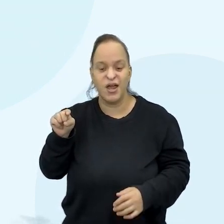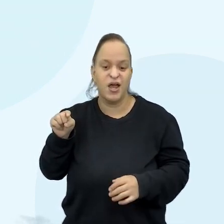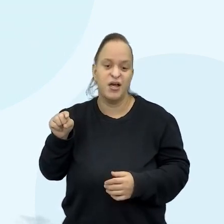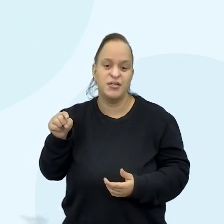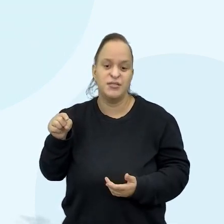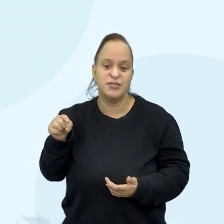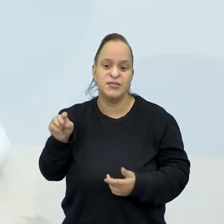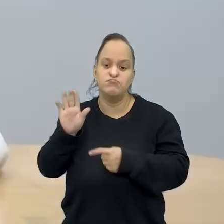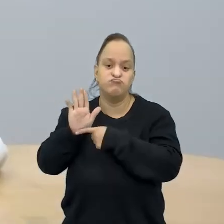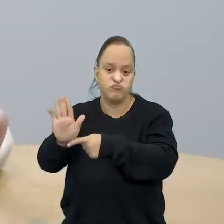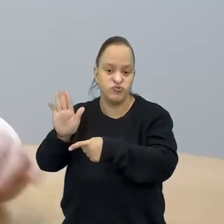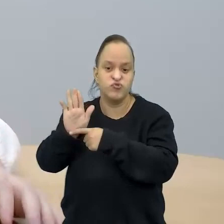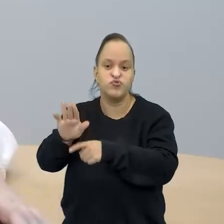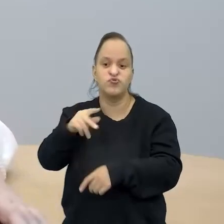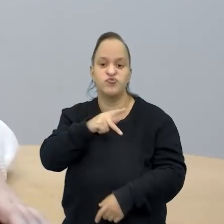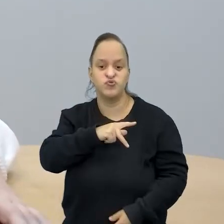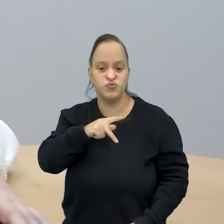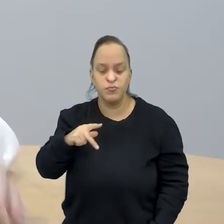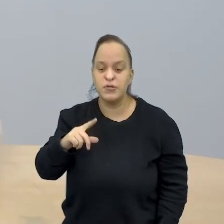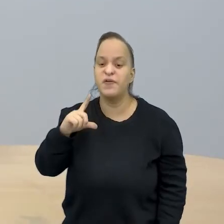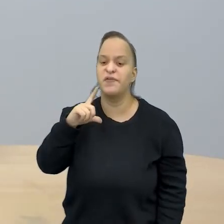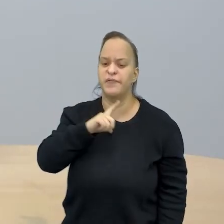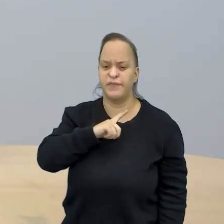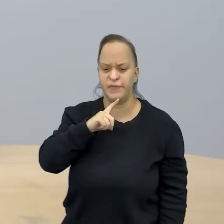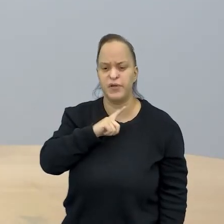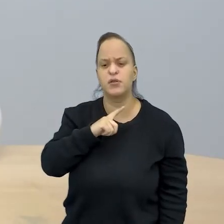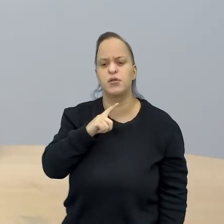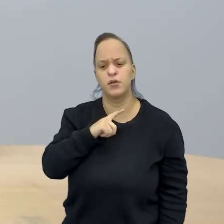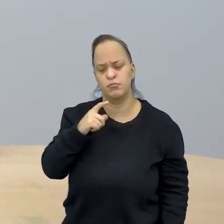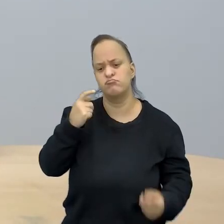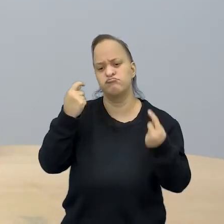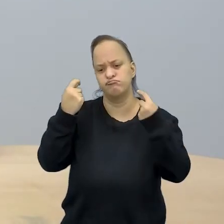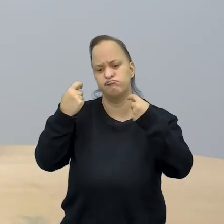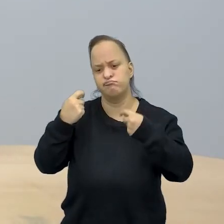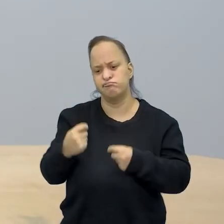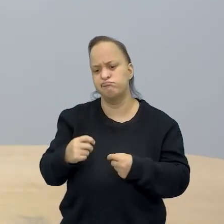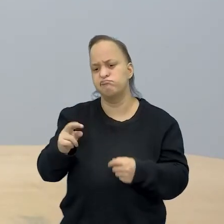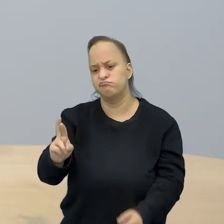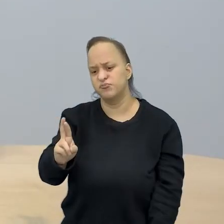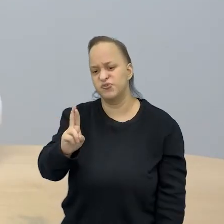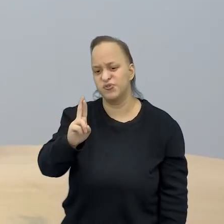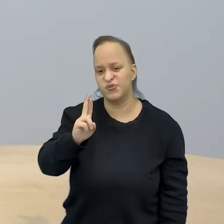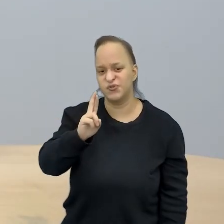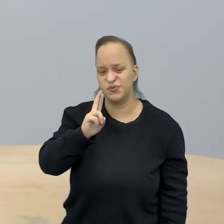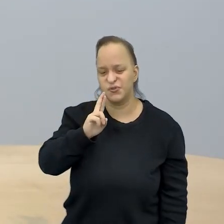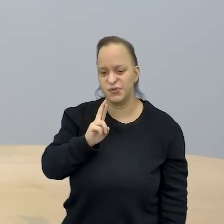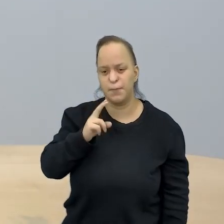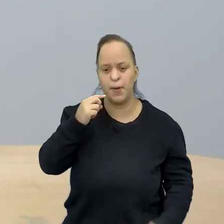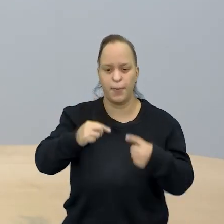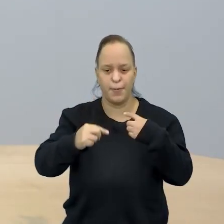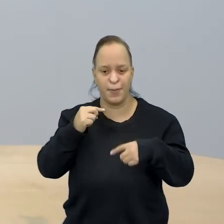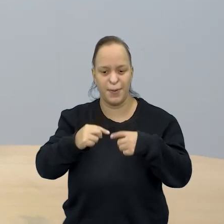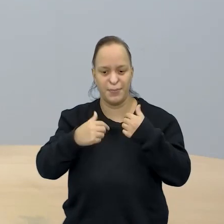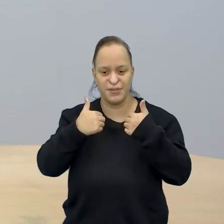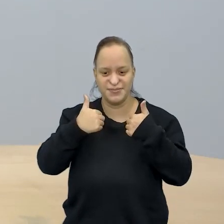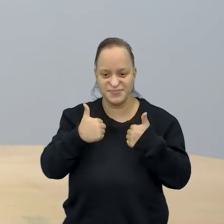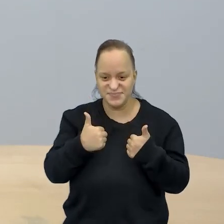auxílio da professora e do professor de sala de vocês para responder a essa questão e fazer essa discussão. Tá